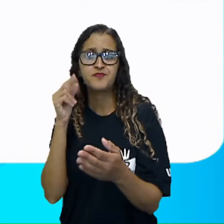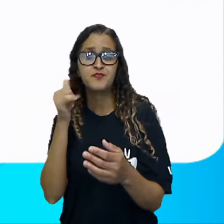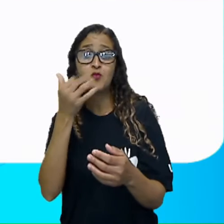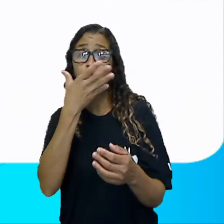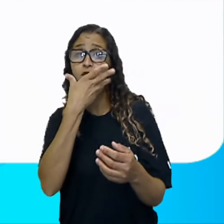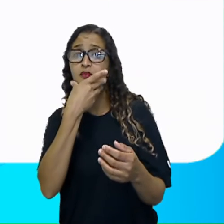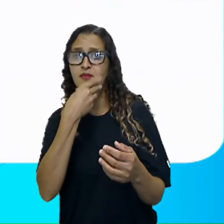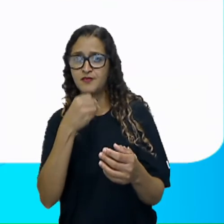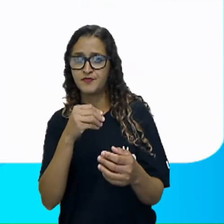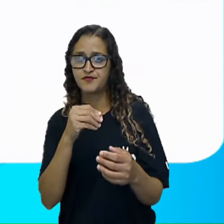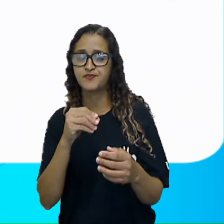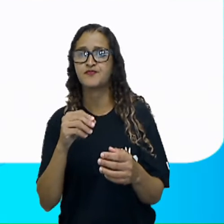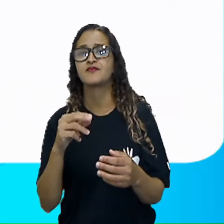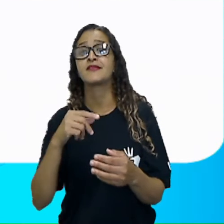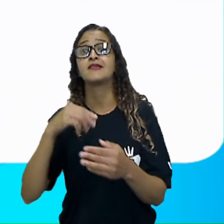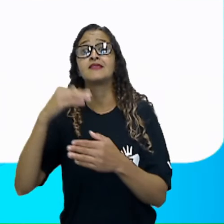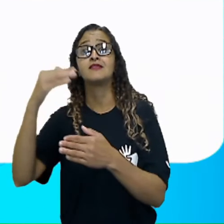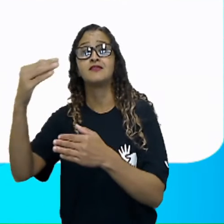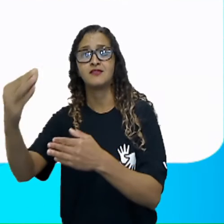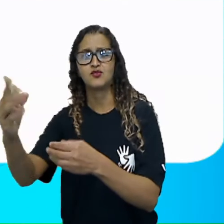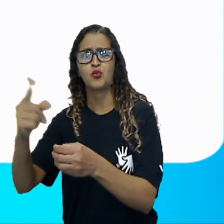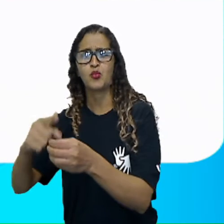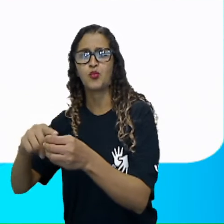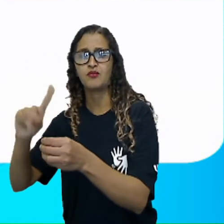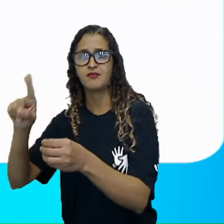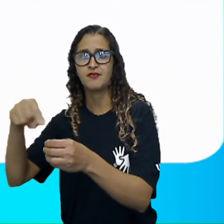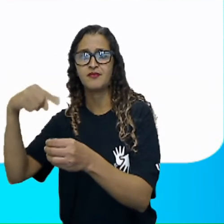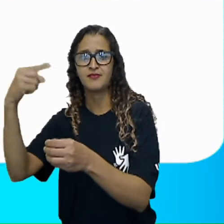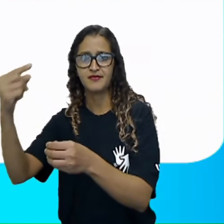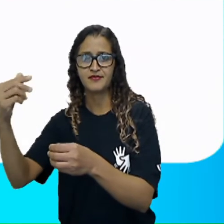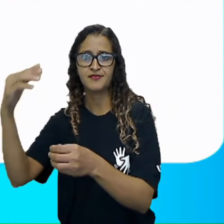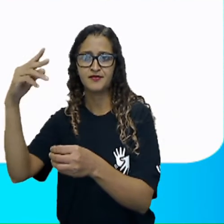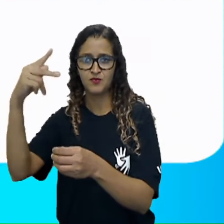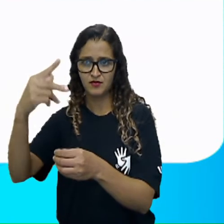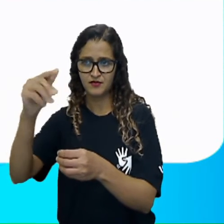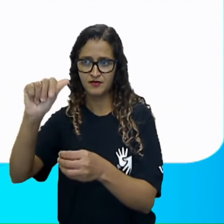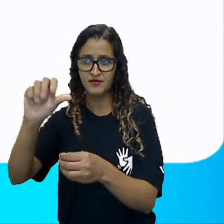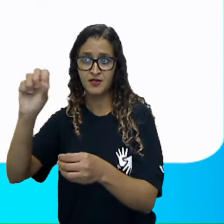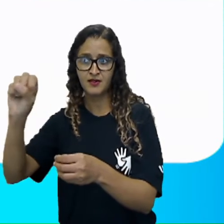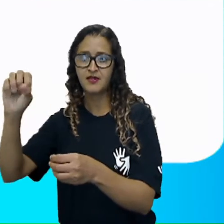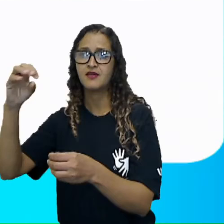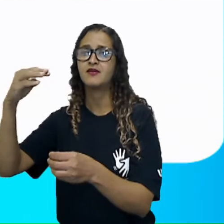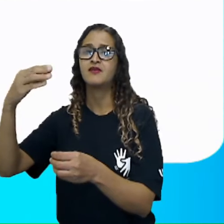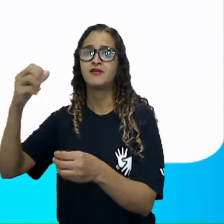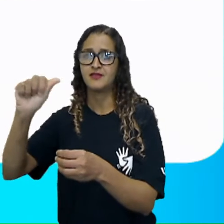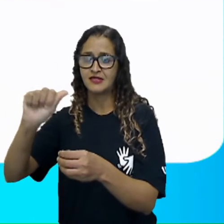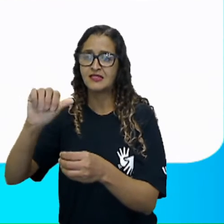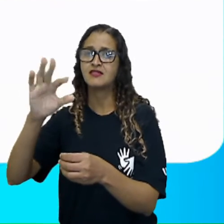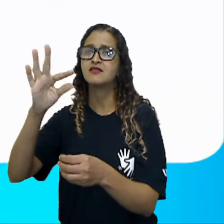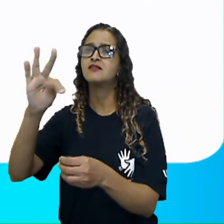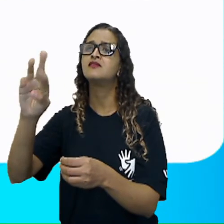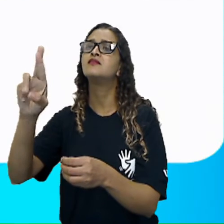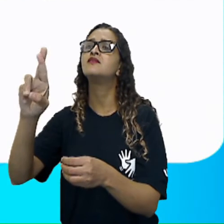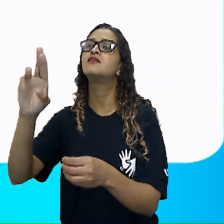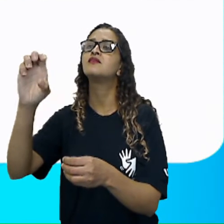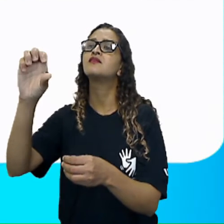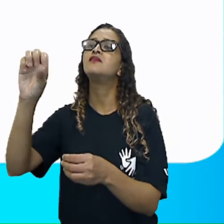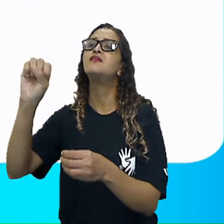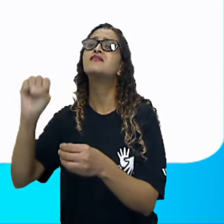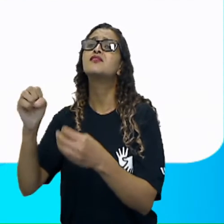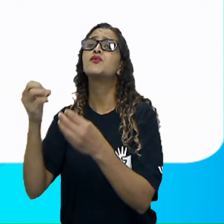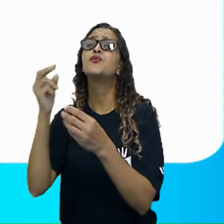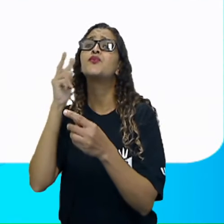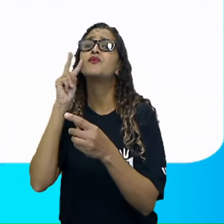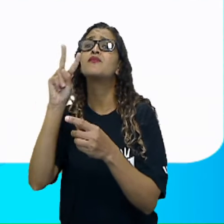Pai, se a gente chegar em Passa 3, o Júnior é que fica, viu? O que ela quis dizer com